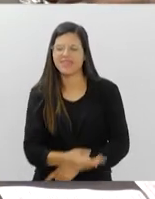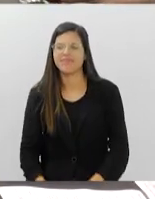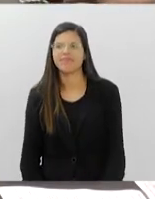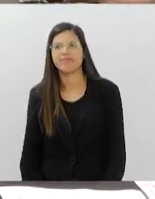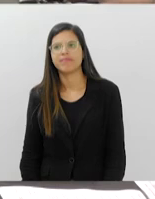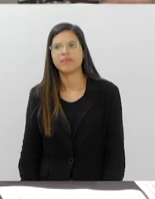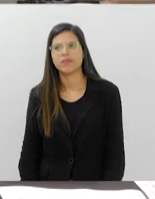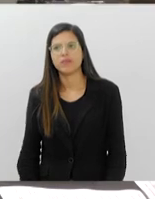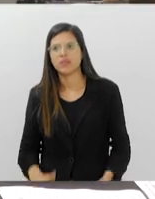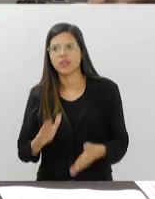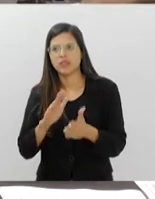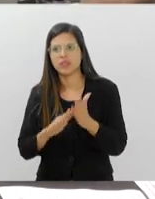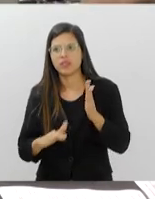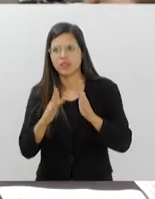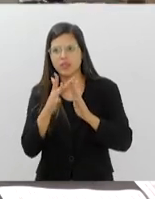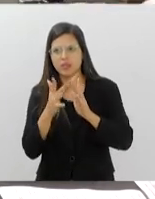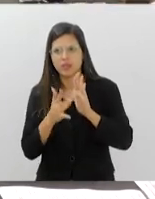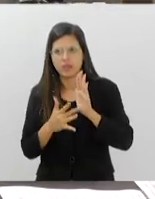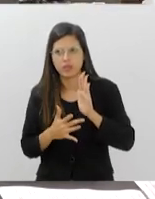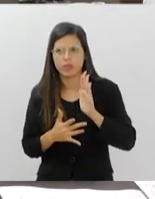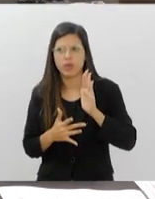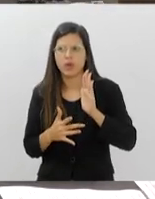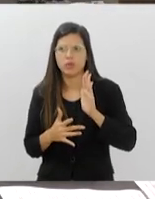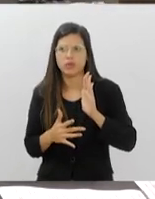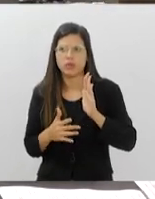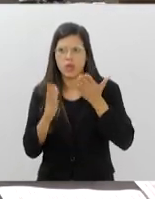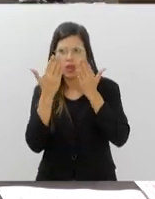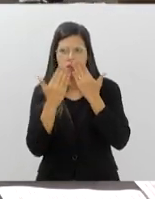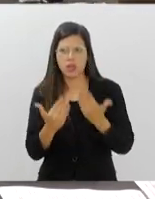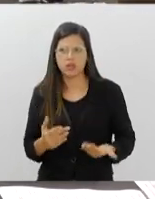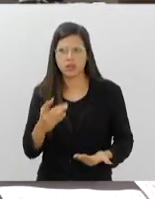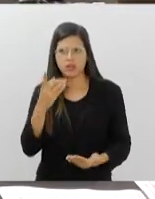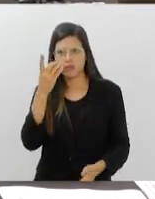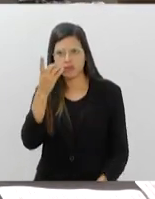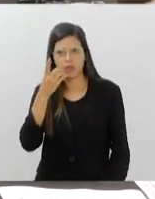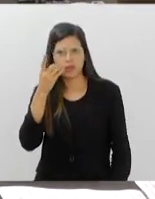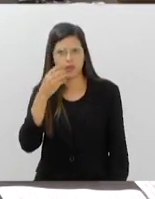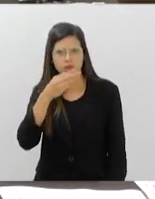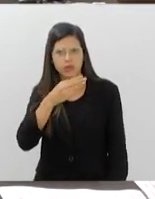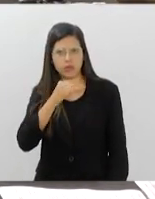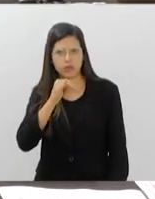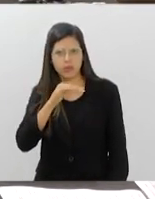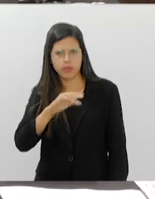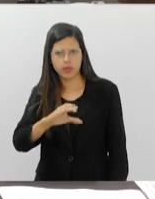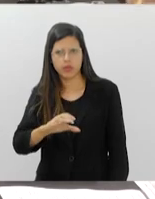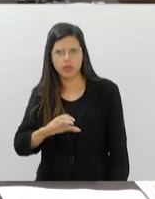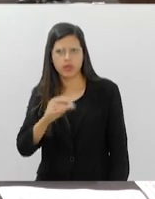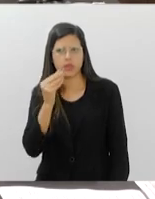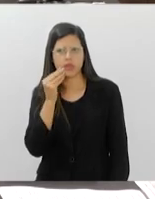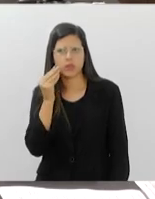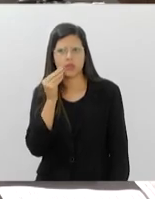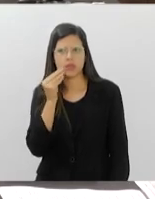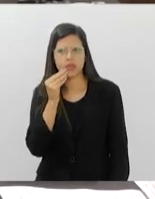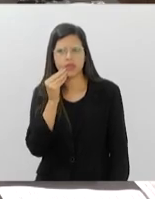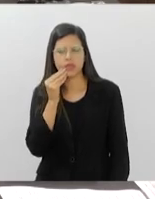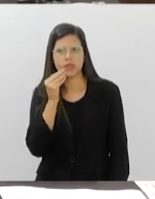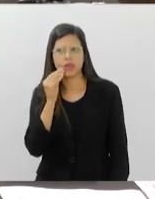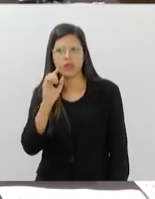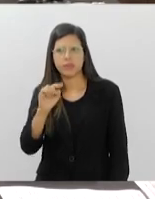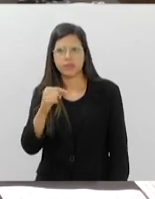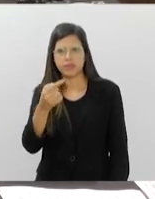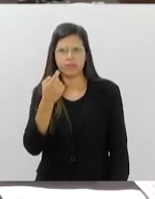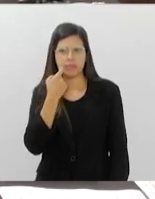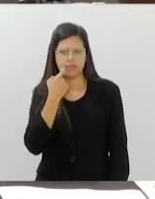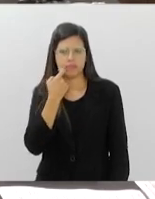Então está retirado de pauta com vista ao deputado Mink, para a gente tentar, talvez nessa próxima sexta-feira, fazer